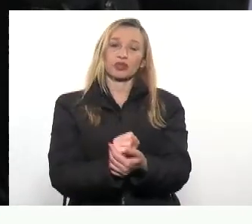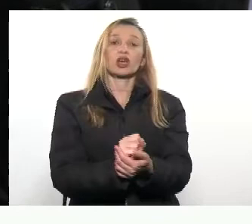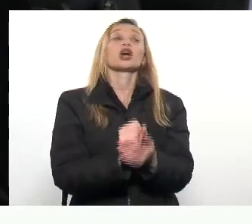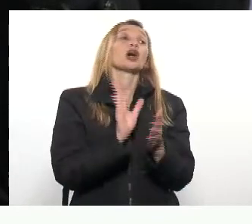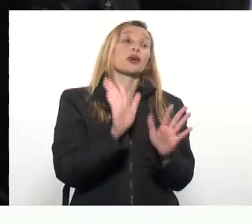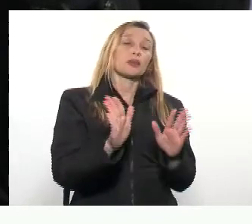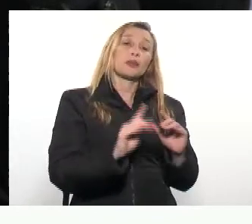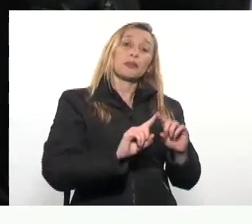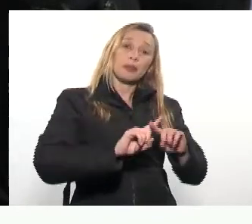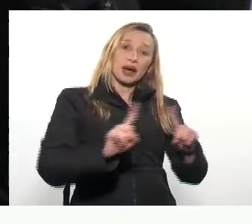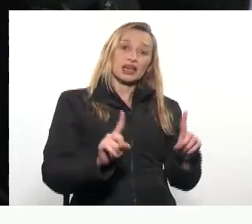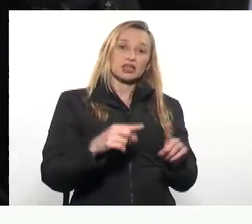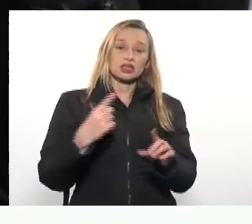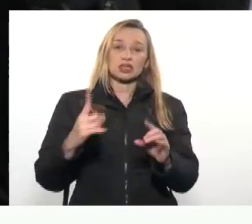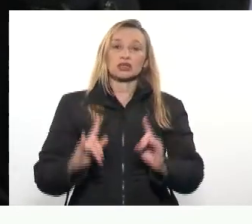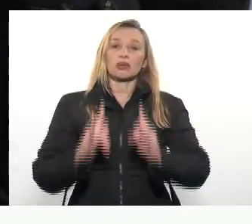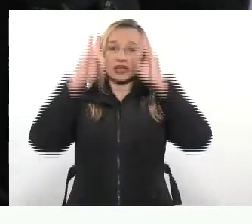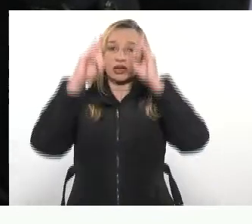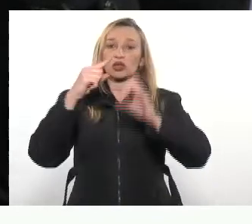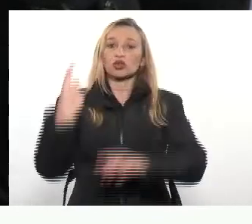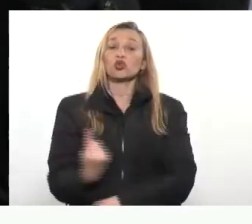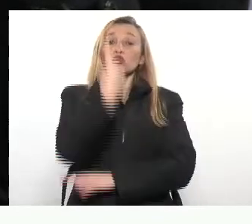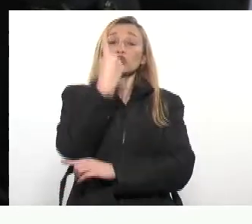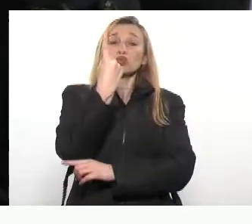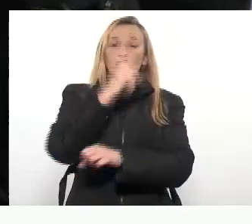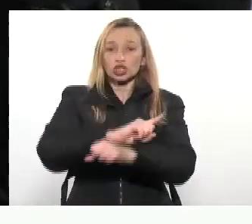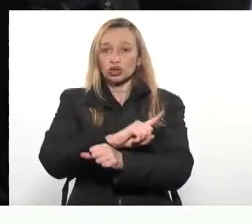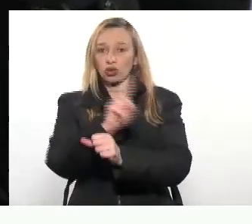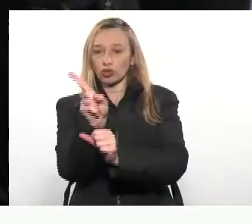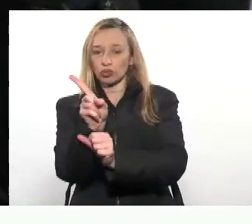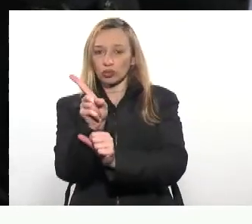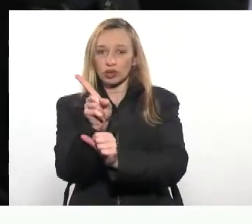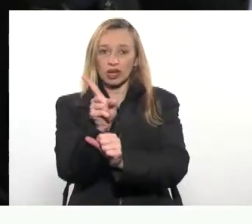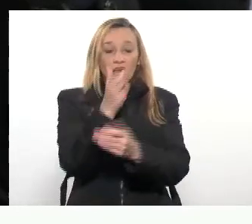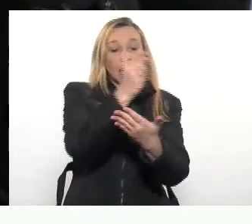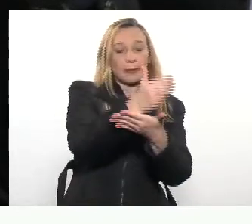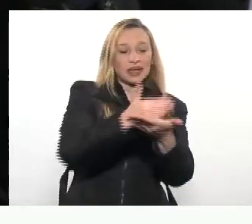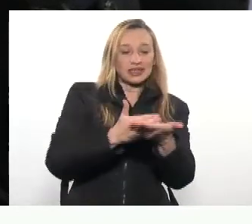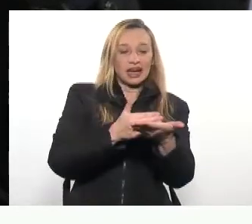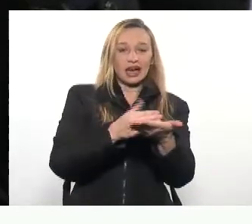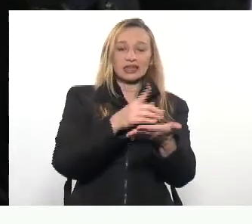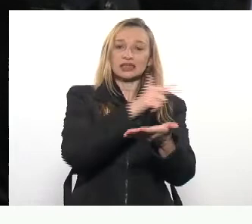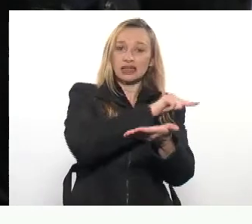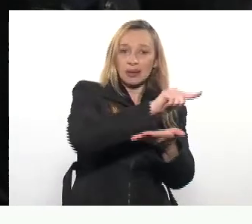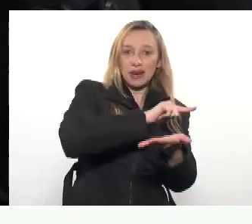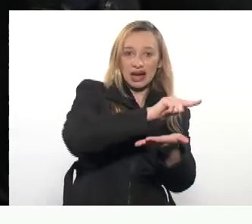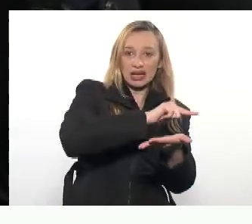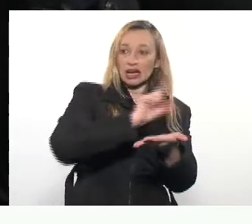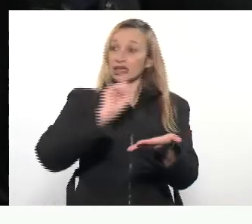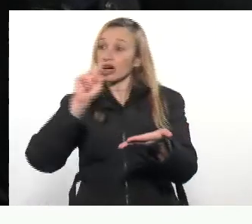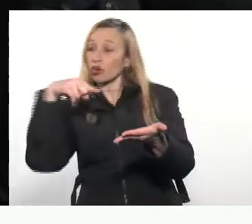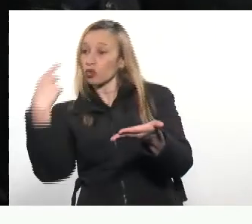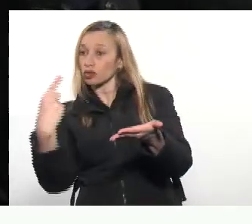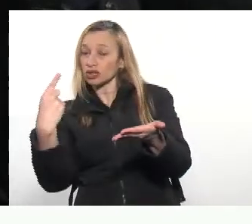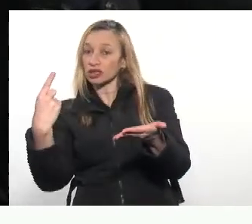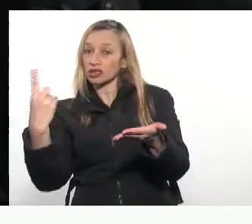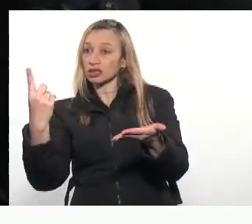com hidrômetro único, em que uma parte está desempregada, uma parte está com alta renda, uma parte está fechada, quer dizer,